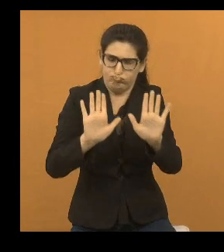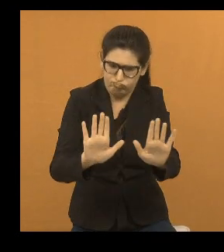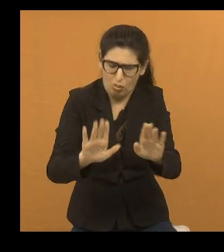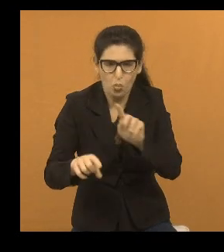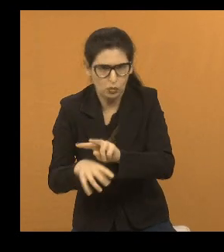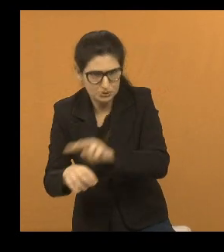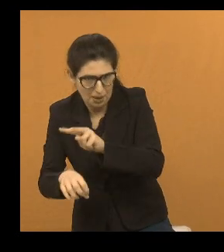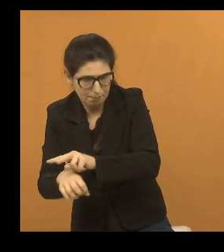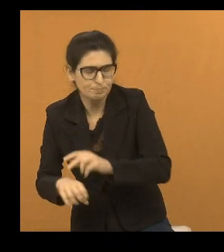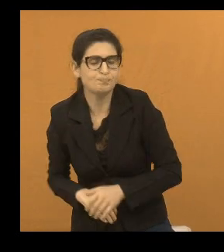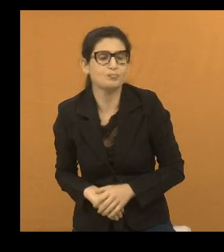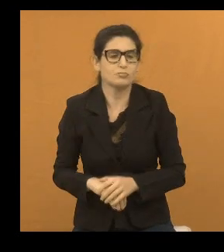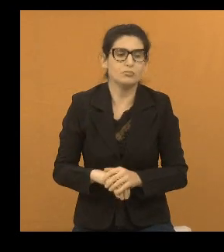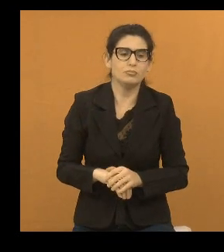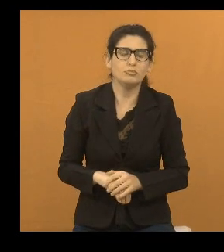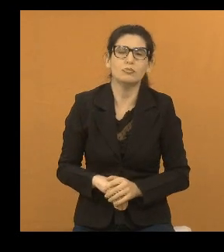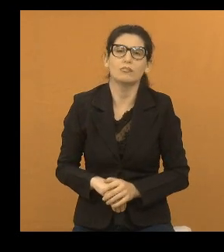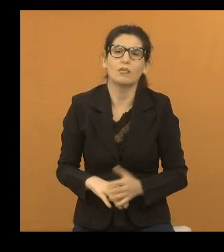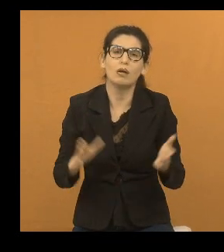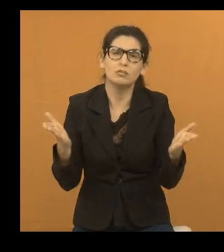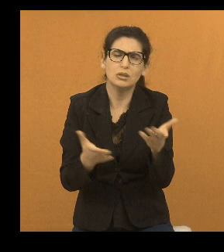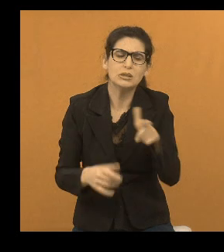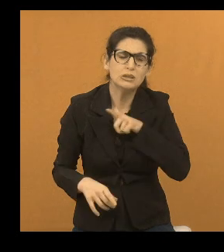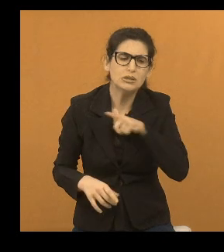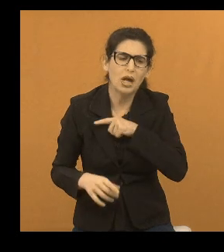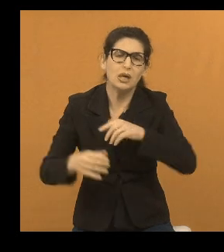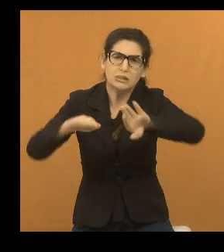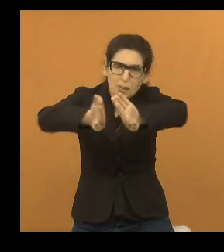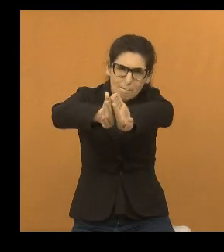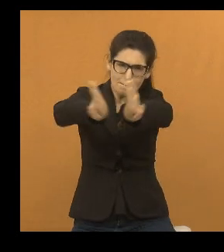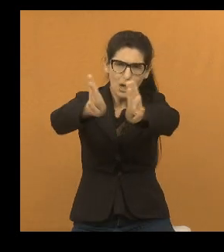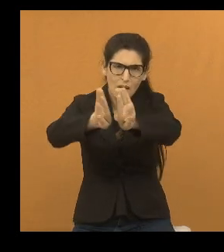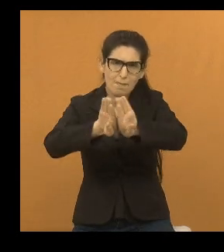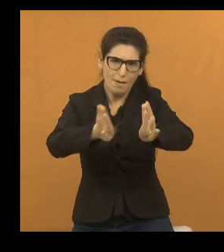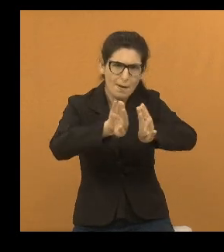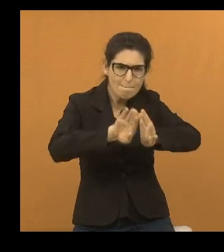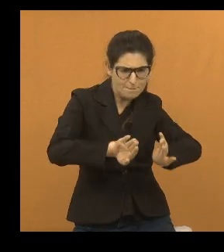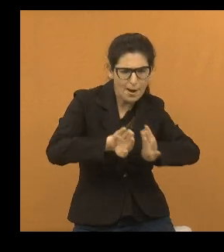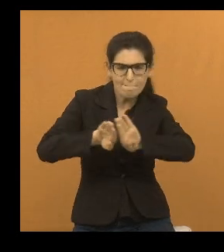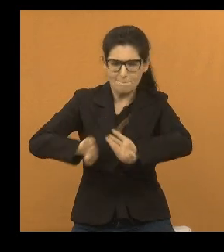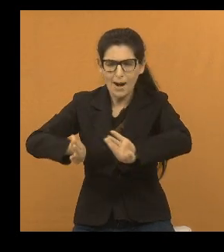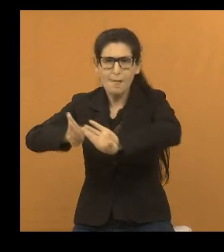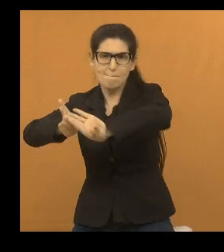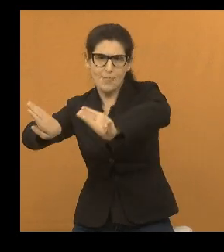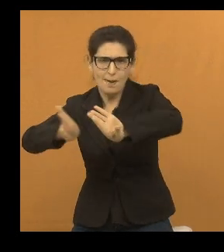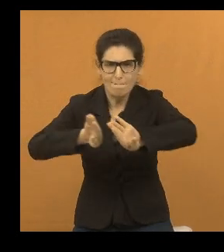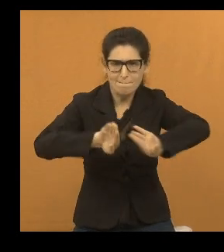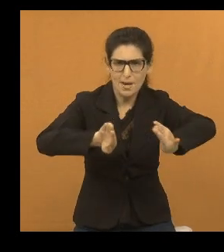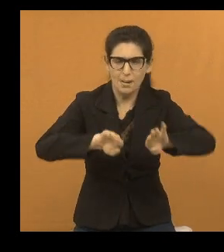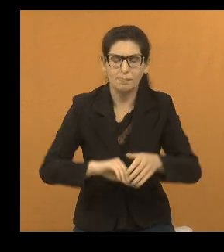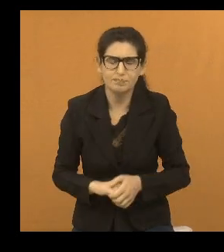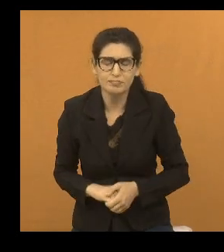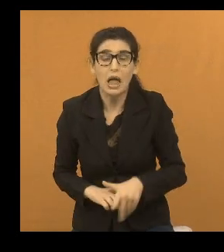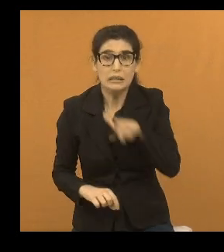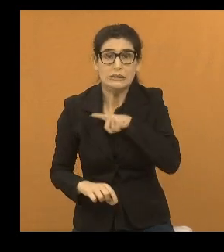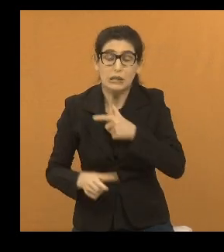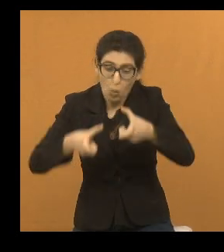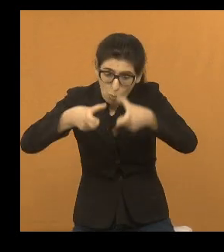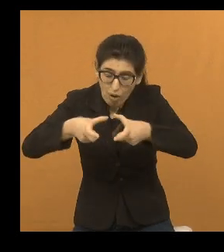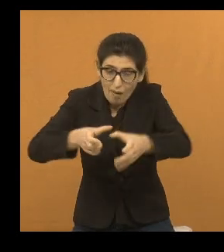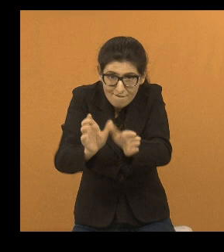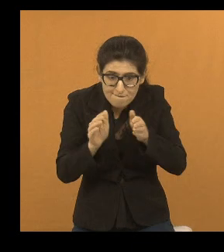Nós temos aqui a divisão desse zoneamento e tendo áreas muito bem específicas